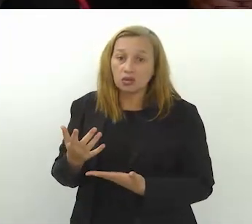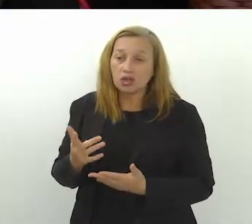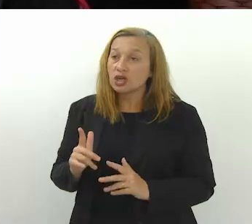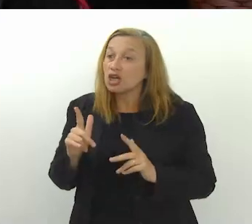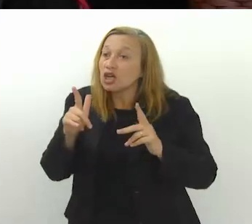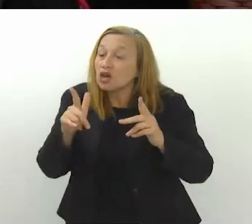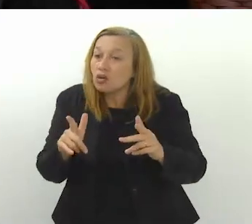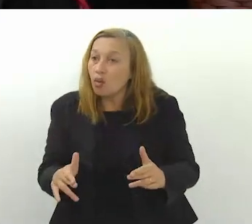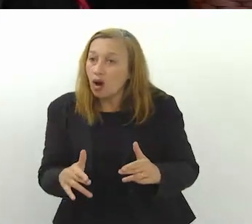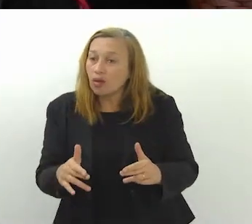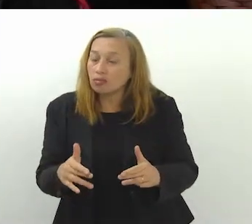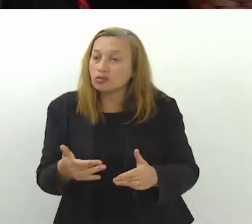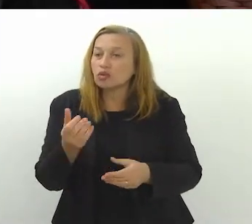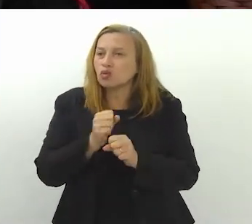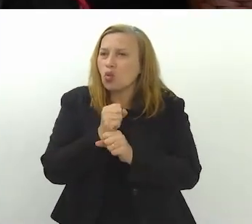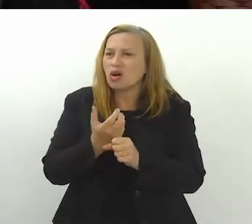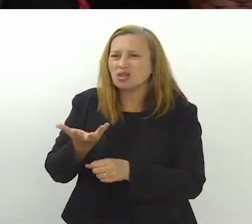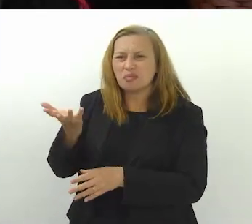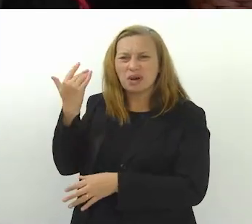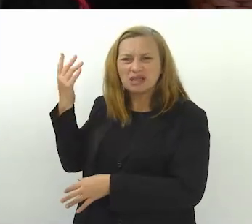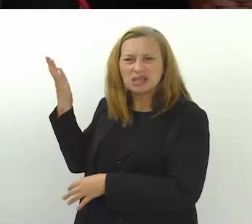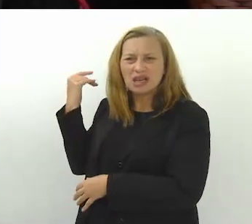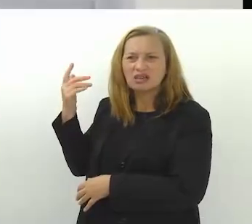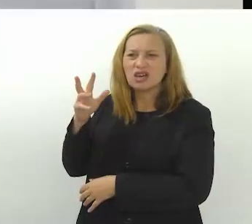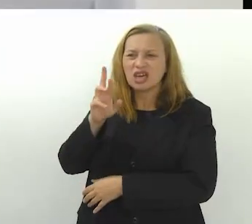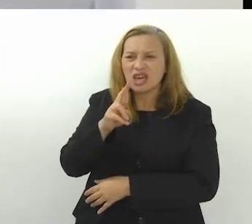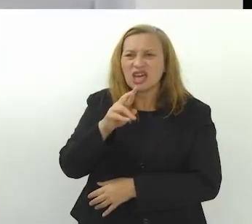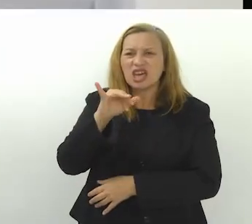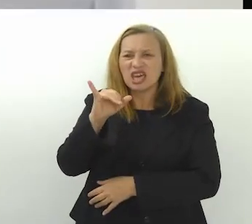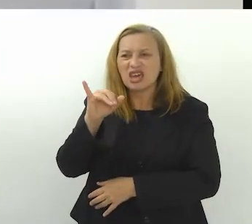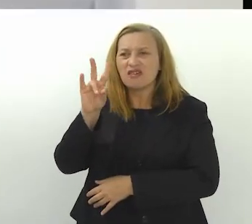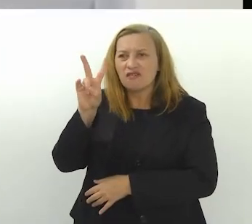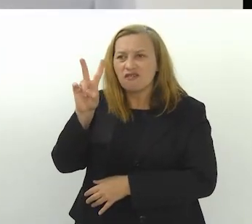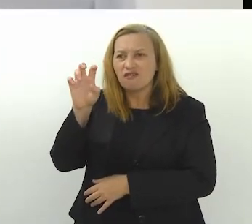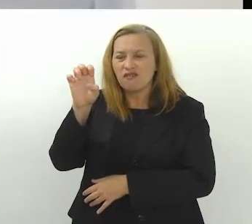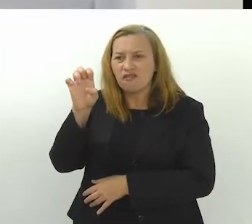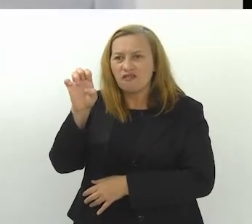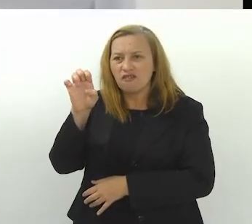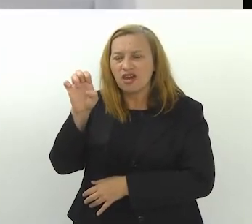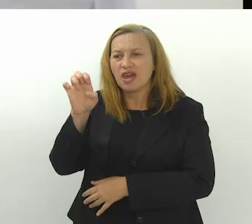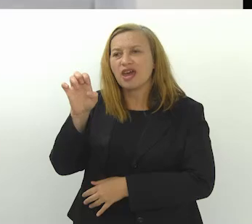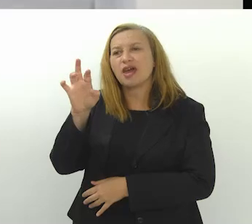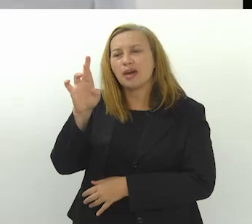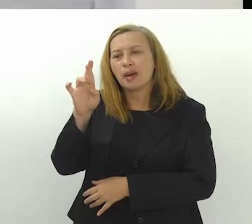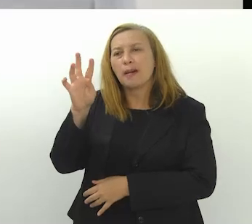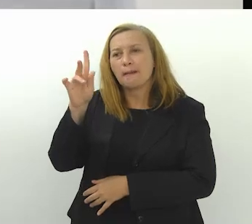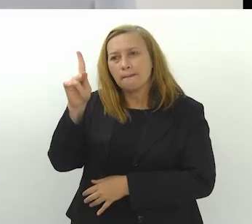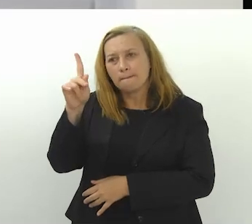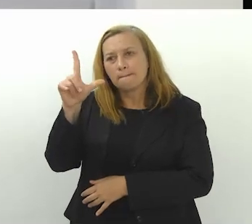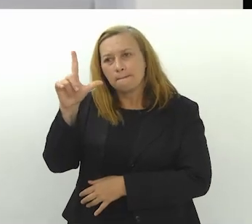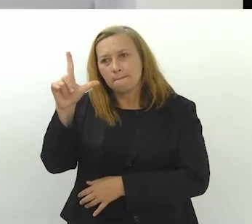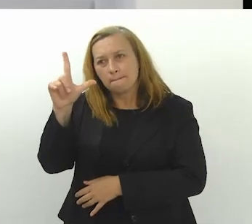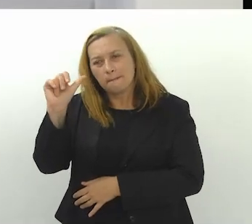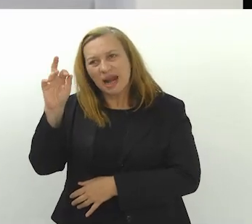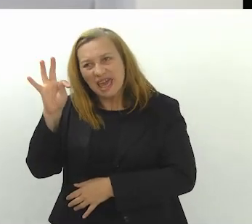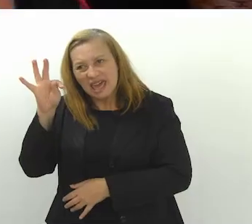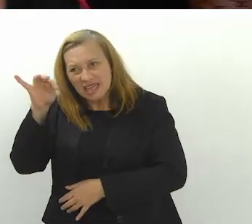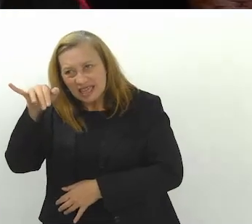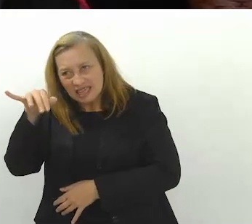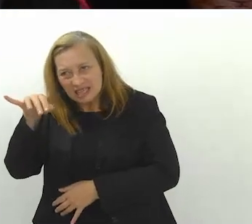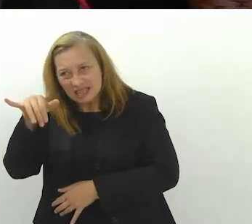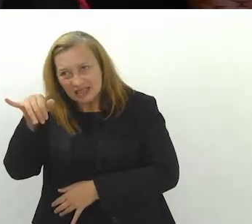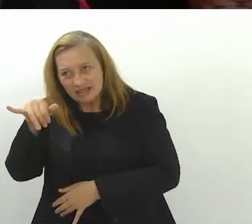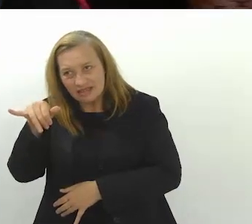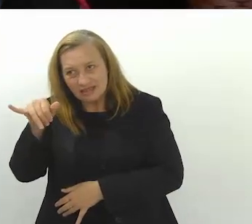River Plate fizeram ano passado, foi em Copacabana, ali no Leme, para o jogo contra o Fluminense, também pela Copa Libertadores da América. Aí